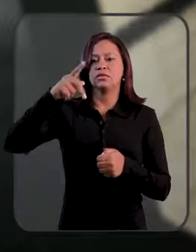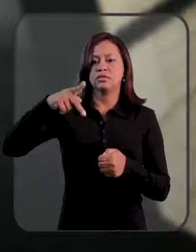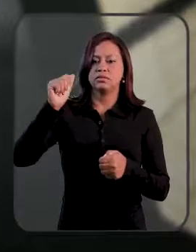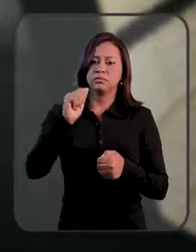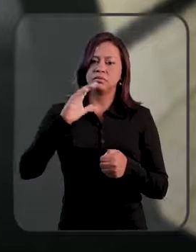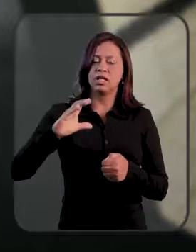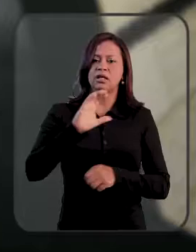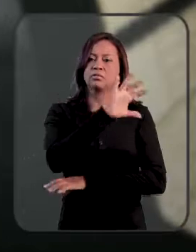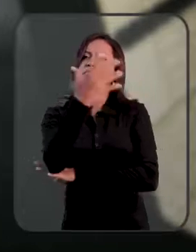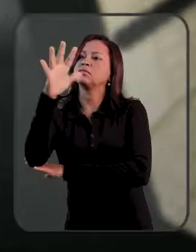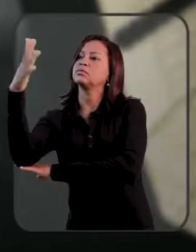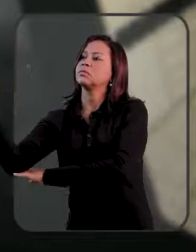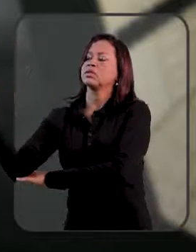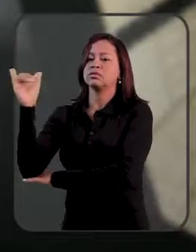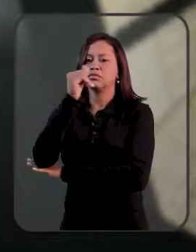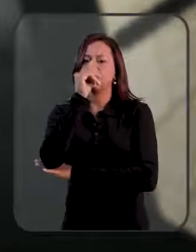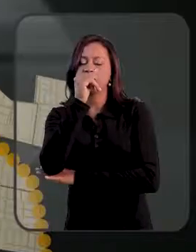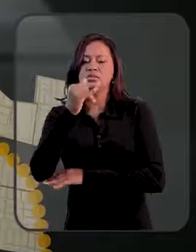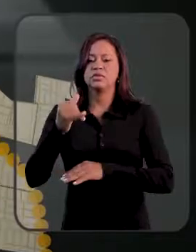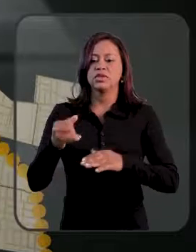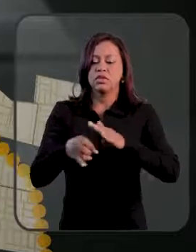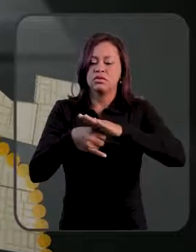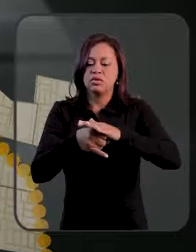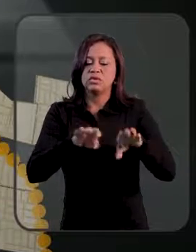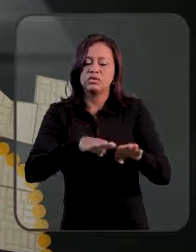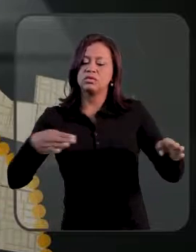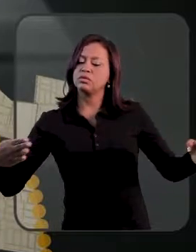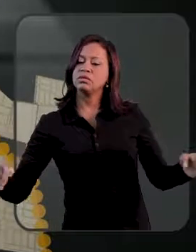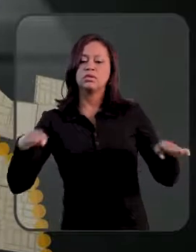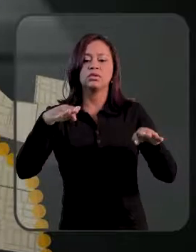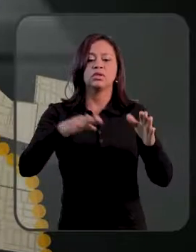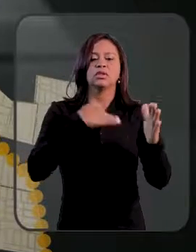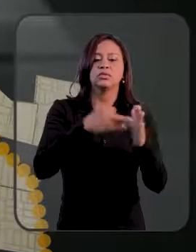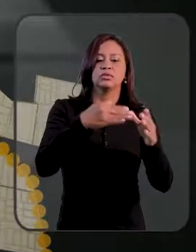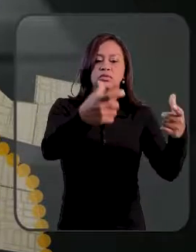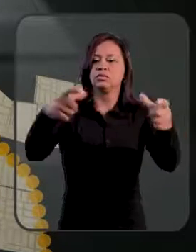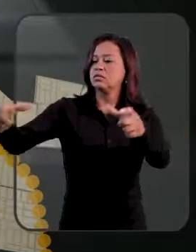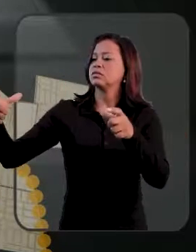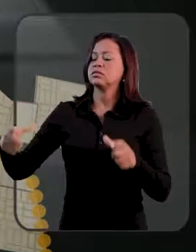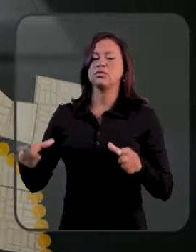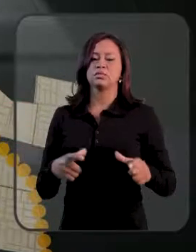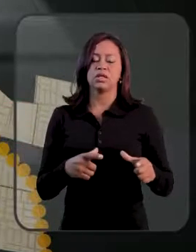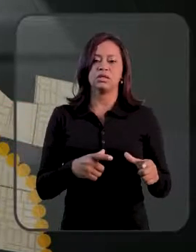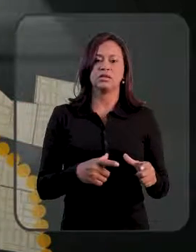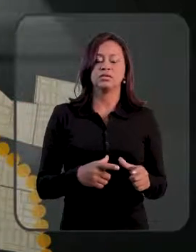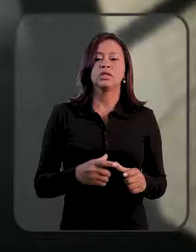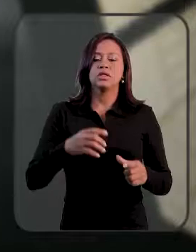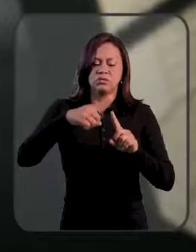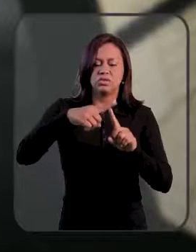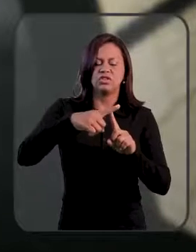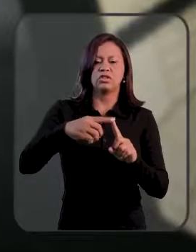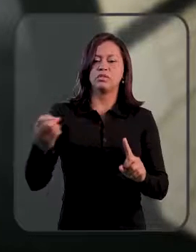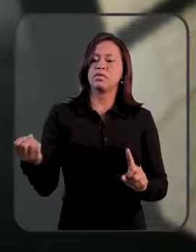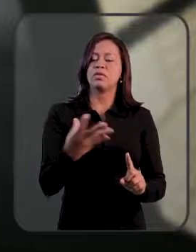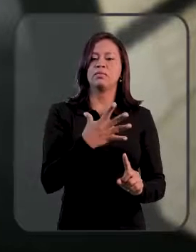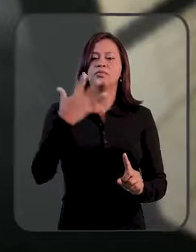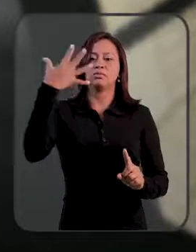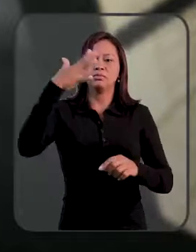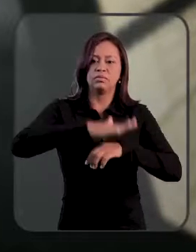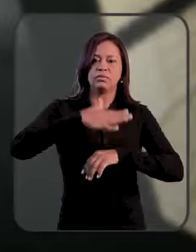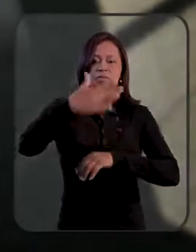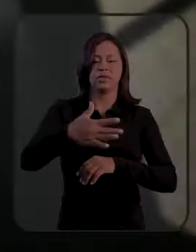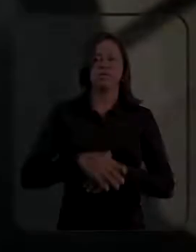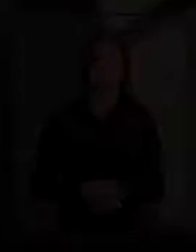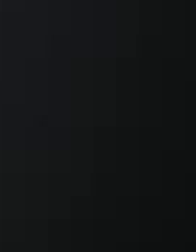com drenagem, paisagismo e pavimentação, levando asfalto para todos os bairros e ainda revitalizando o centro. Teixeira será